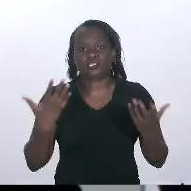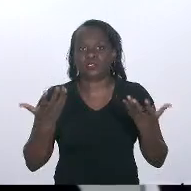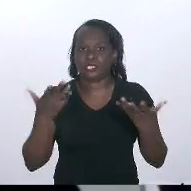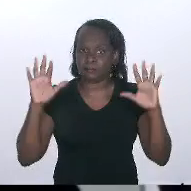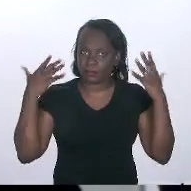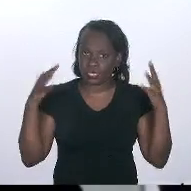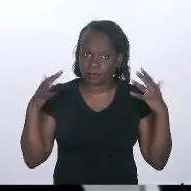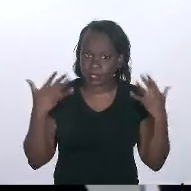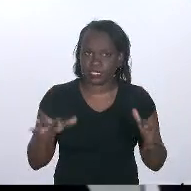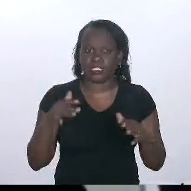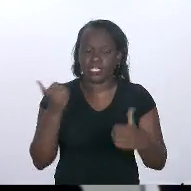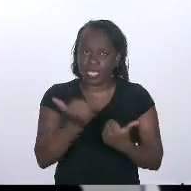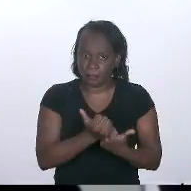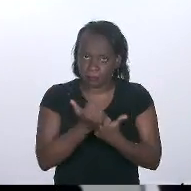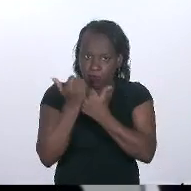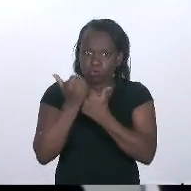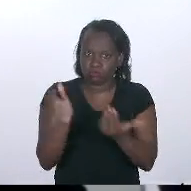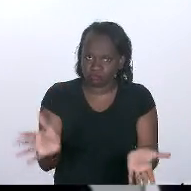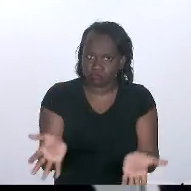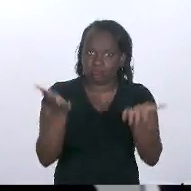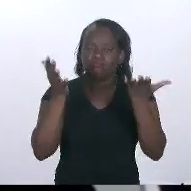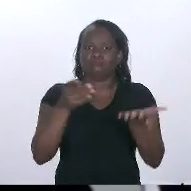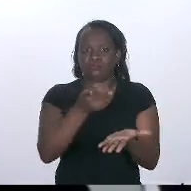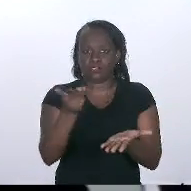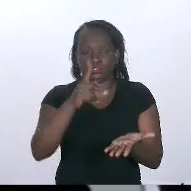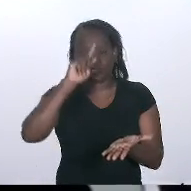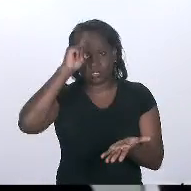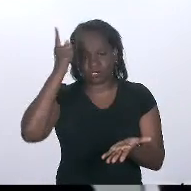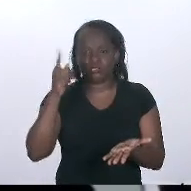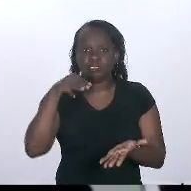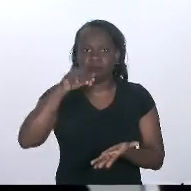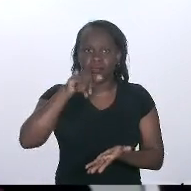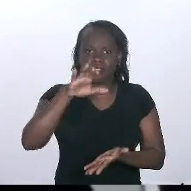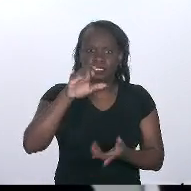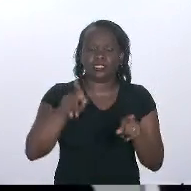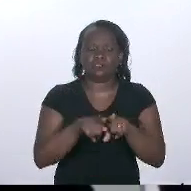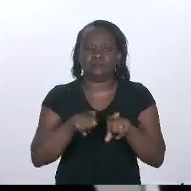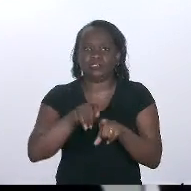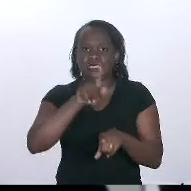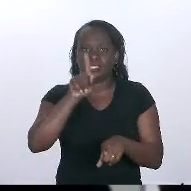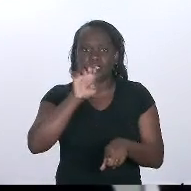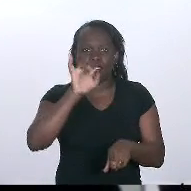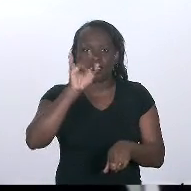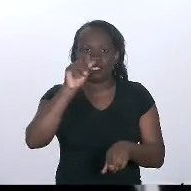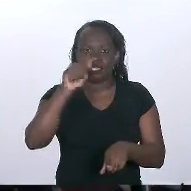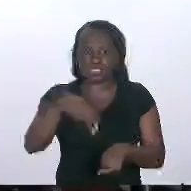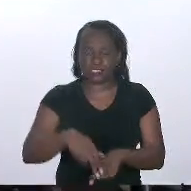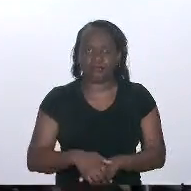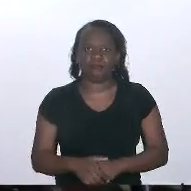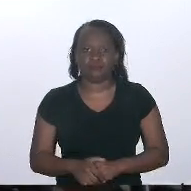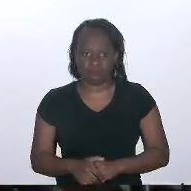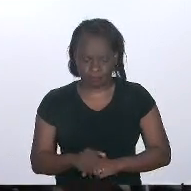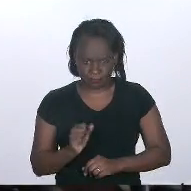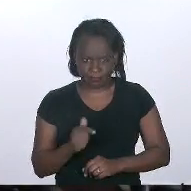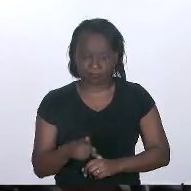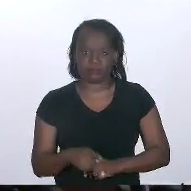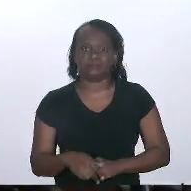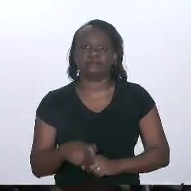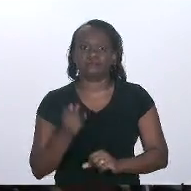parabenizar aí apoiar a iniciativa dos deputados Carlos minc e e venda Ok em